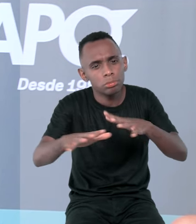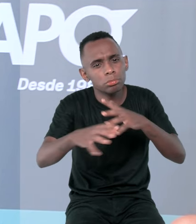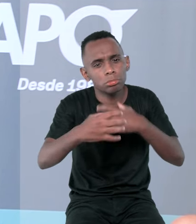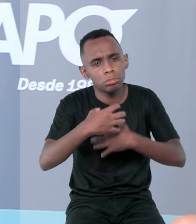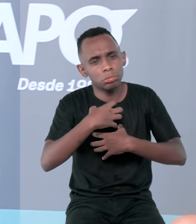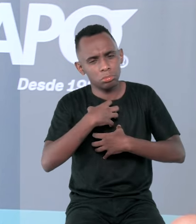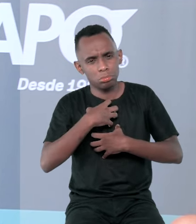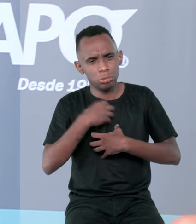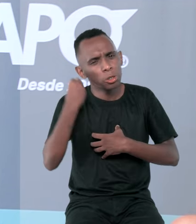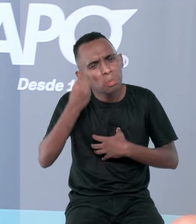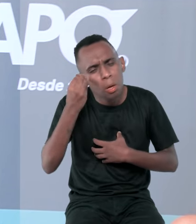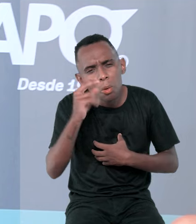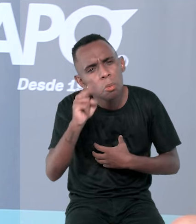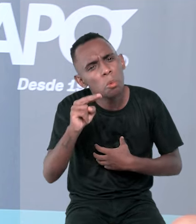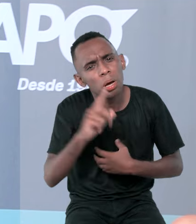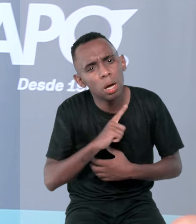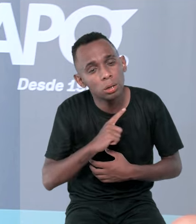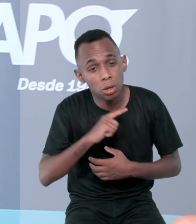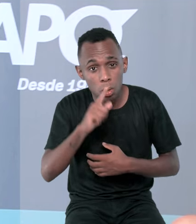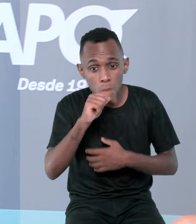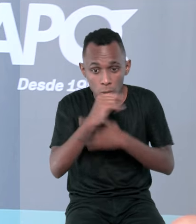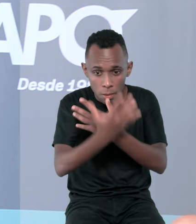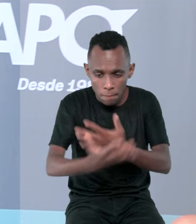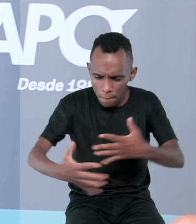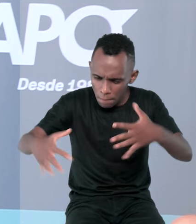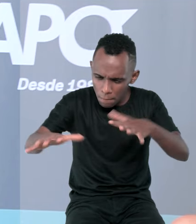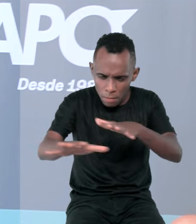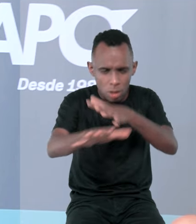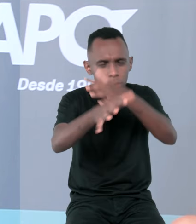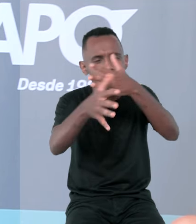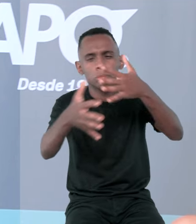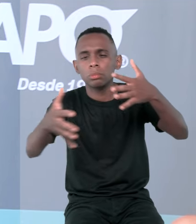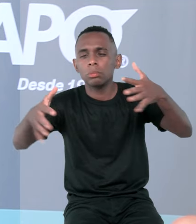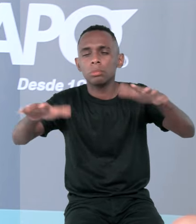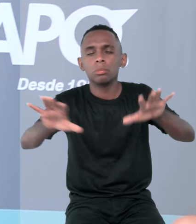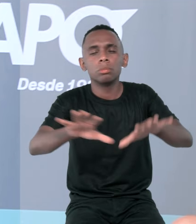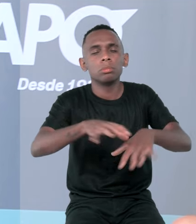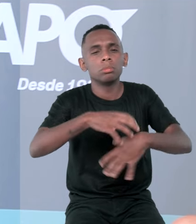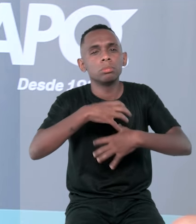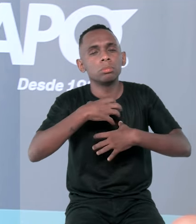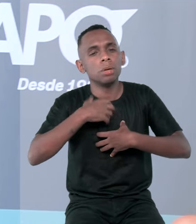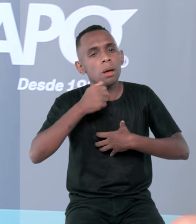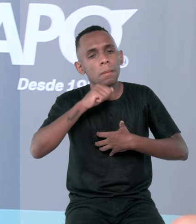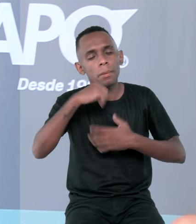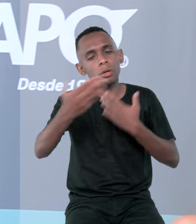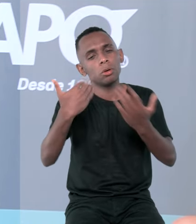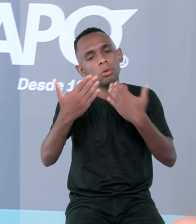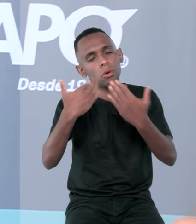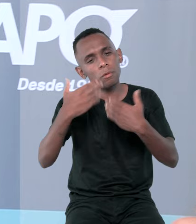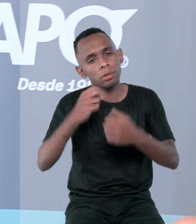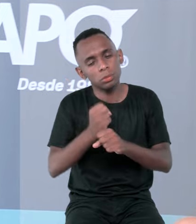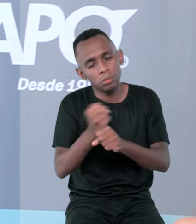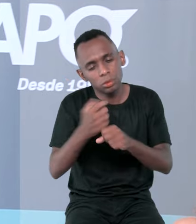ainda não havia experimentado. O mar como remédio. É com ele que minha mãe irá conversar pelos próximos anos.